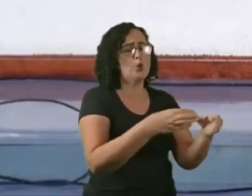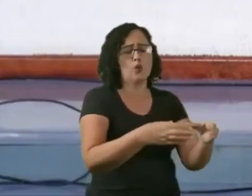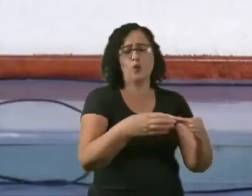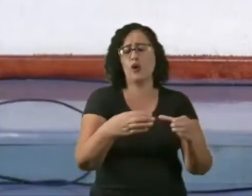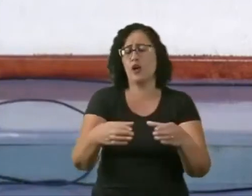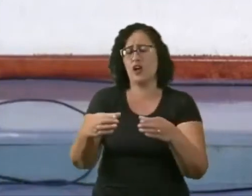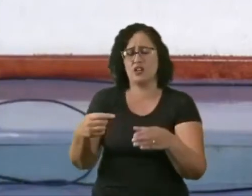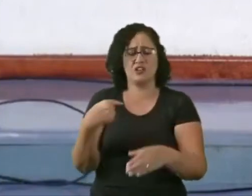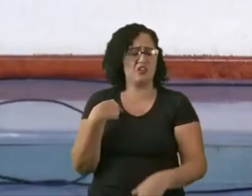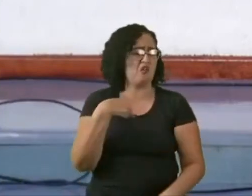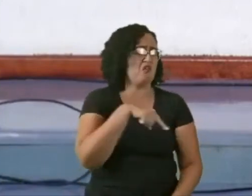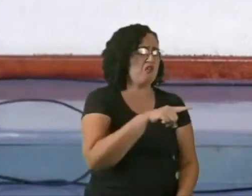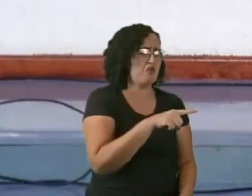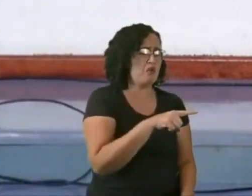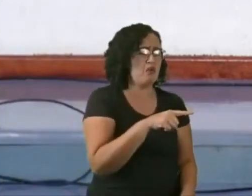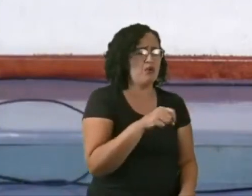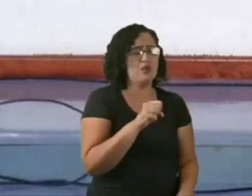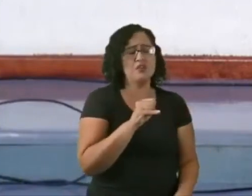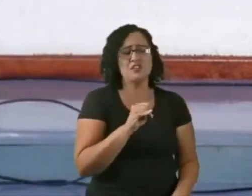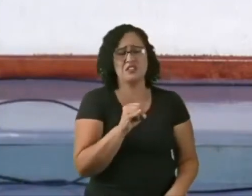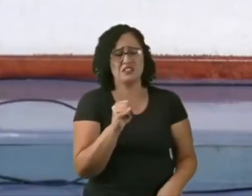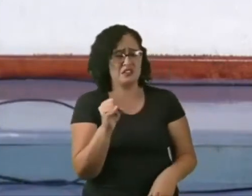morte, eu não vou temer.